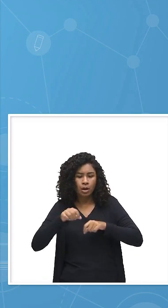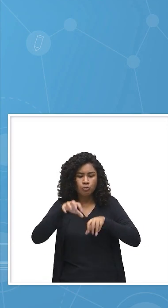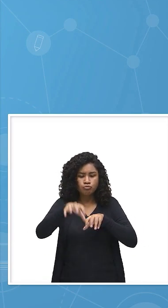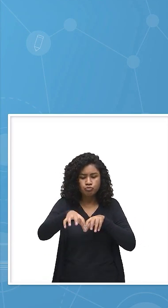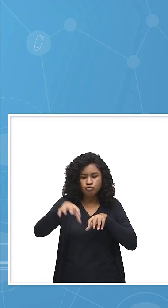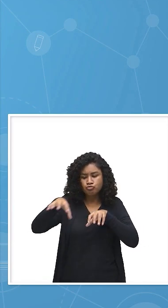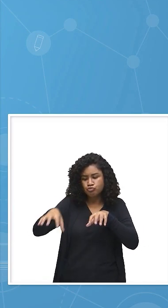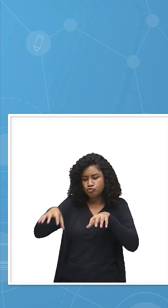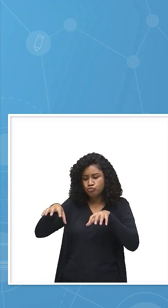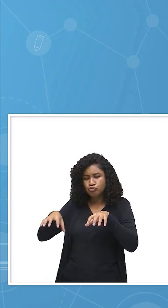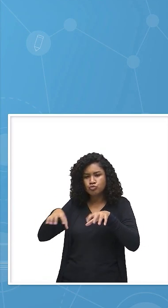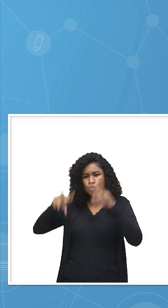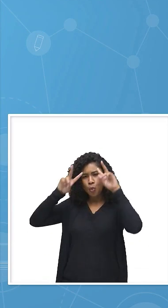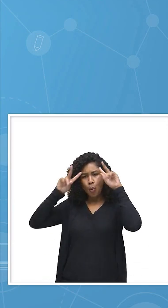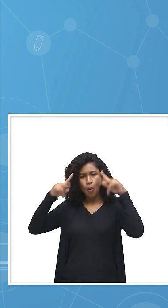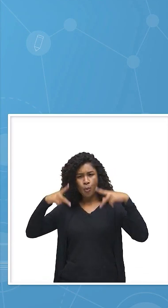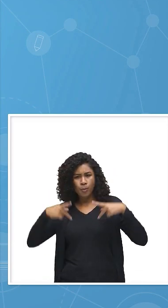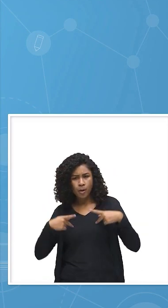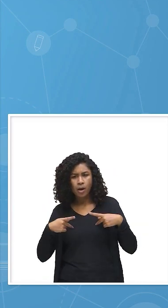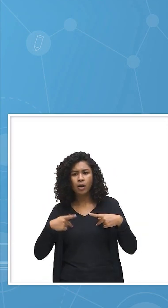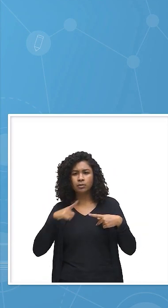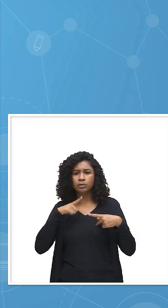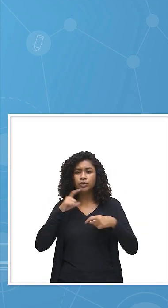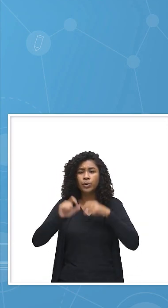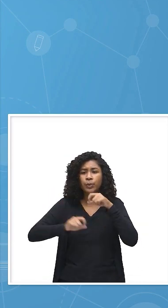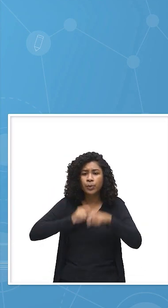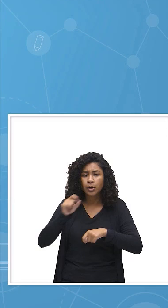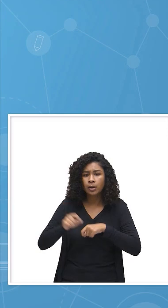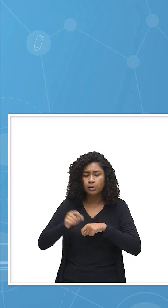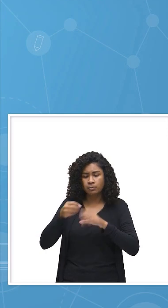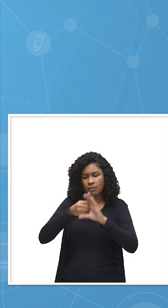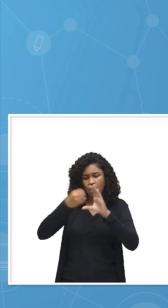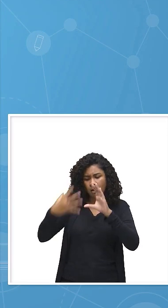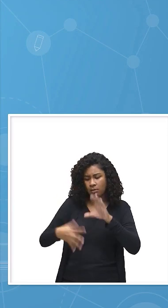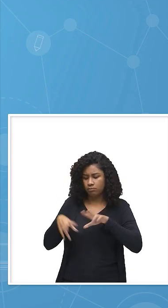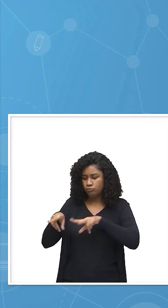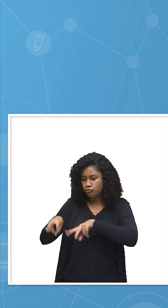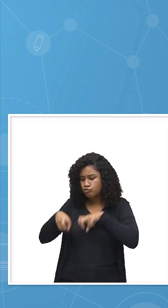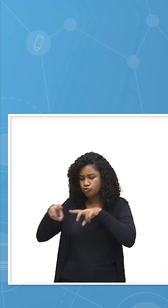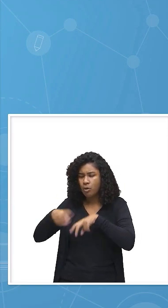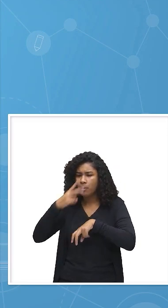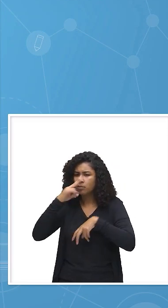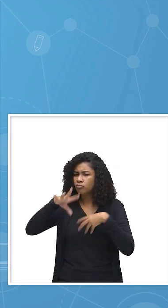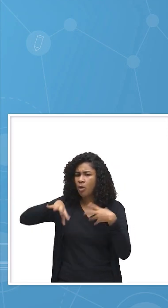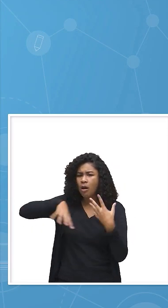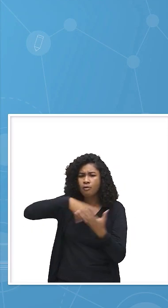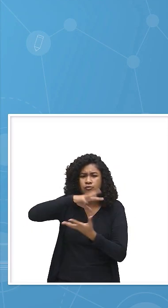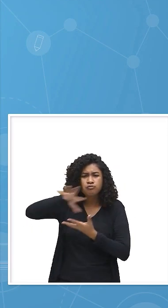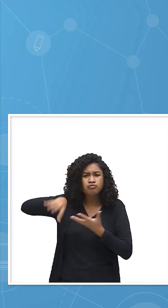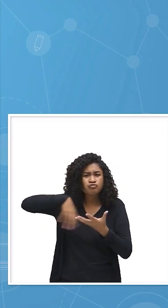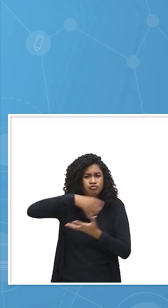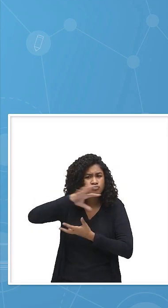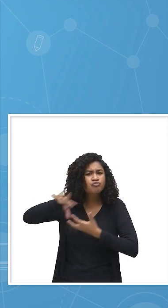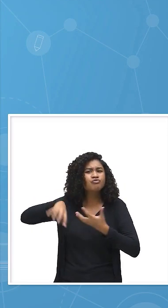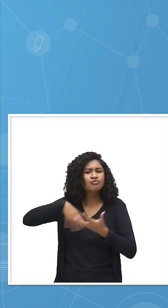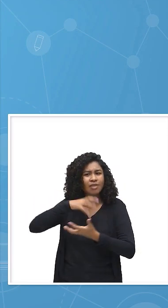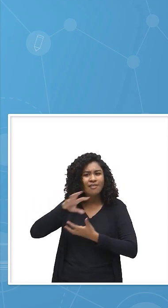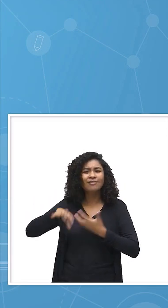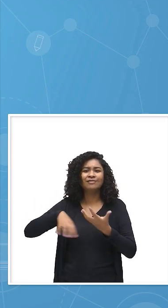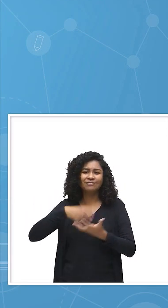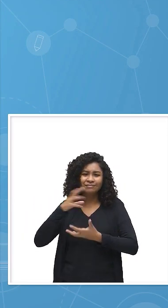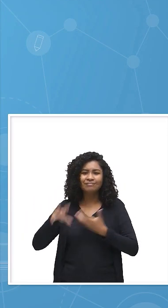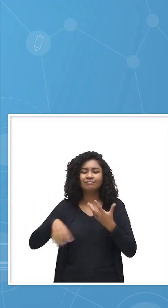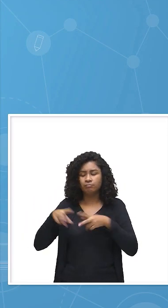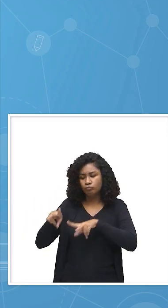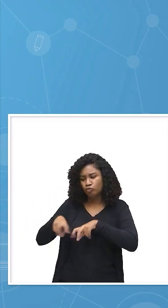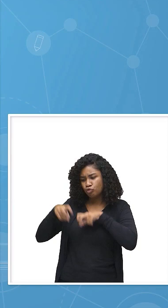estão ligados aí à agricultura, né, nessa revolução neolítica ou revolução agrícola,